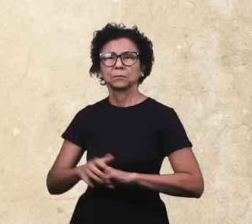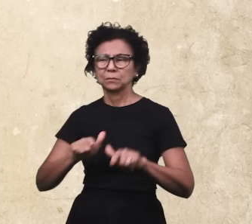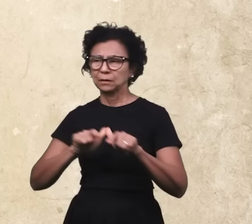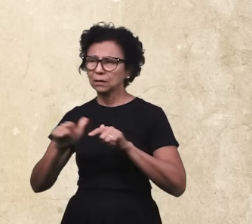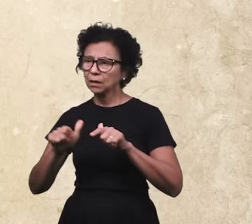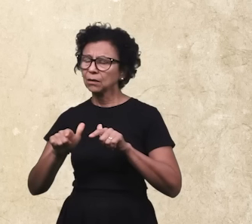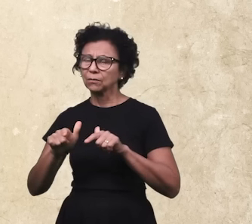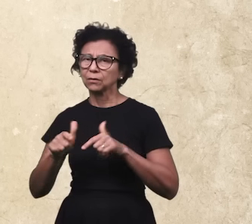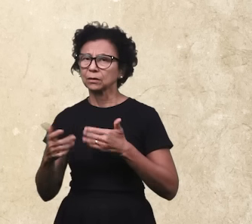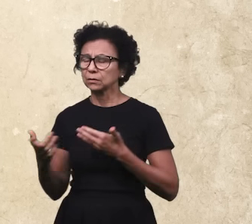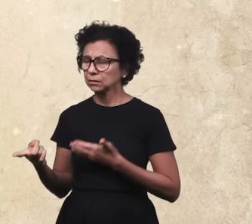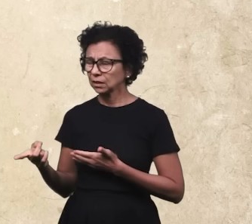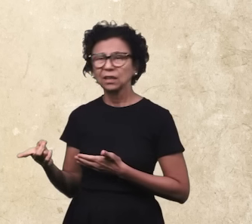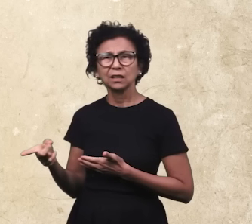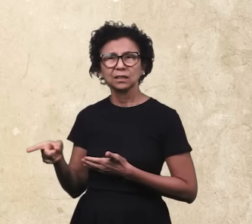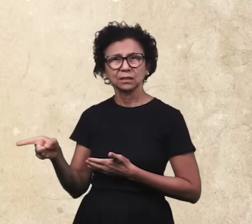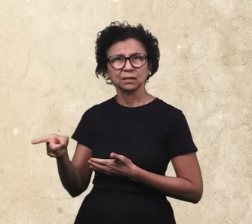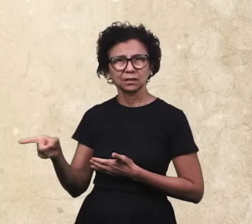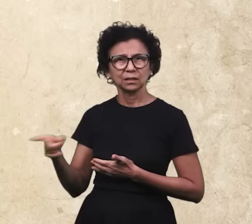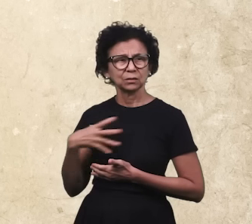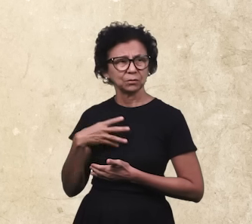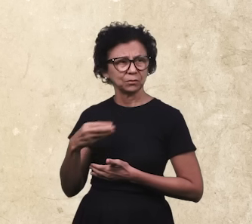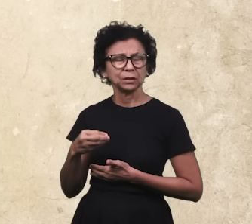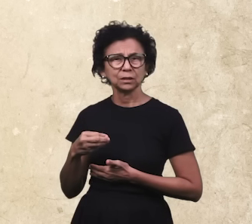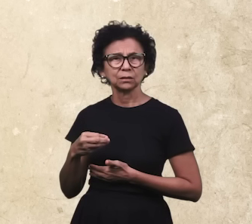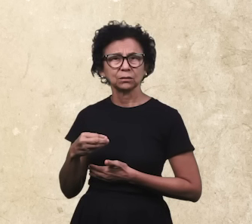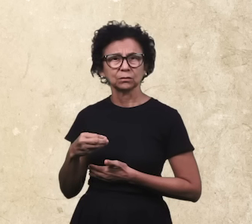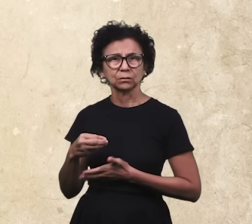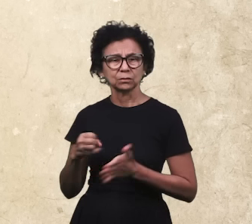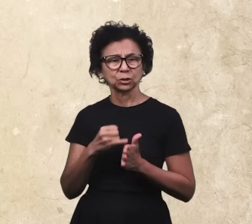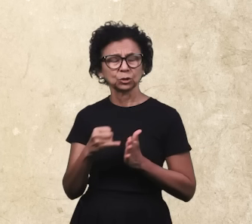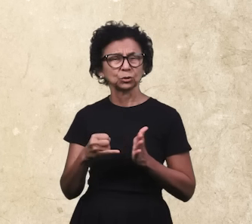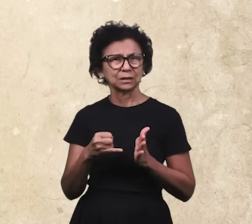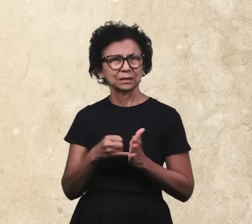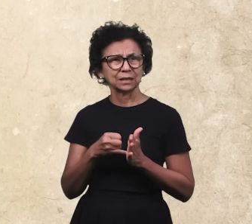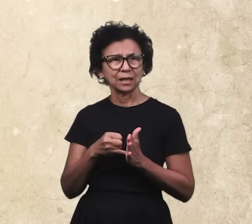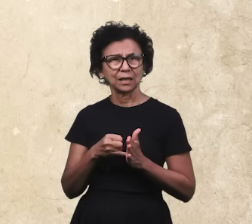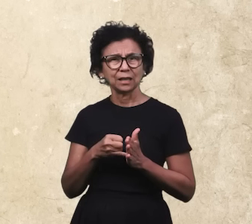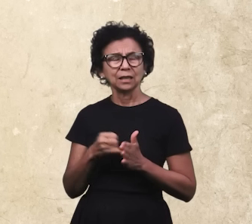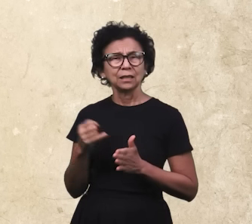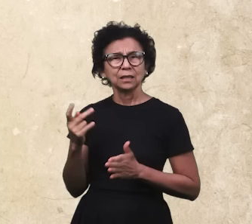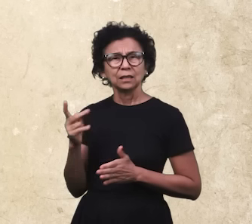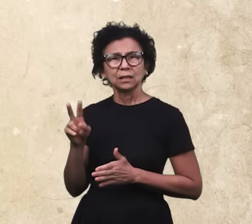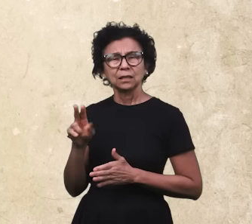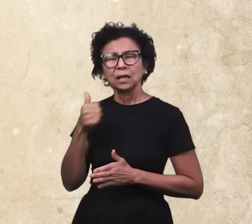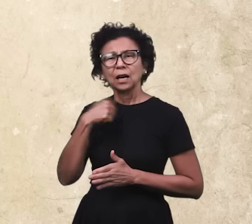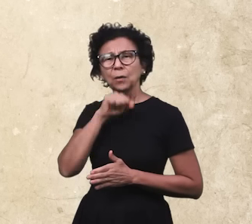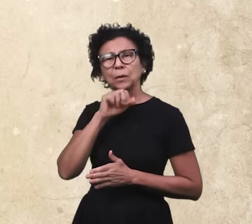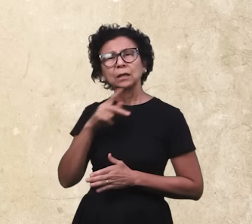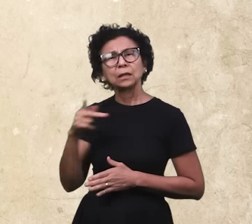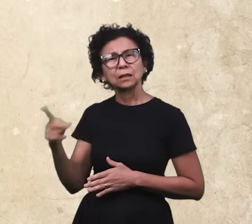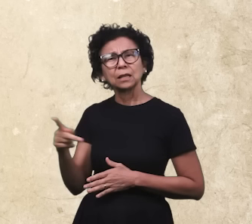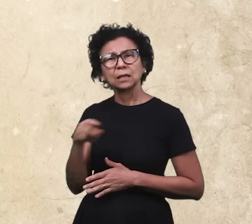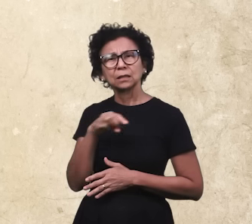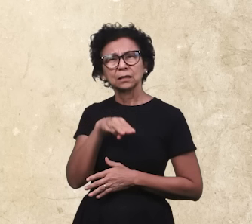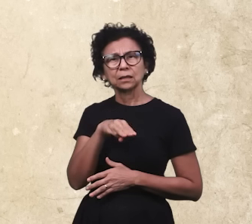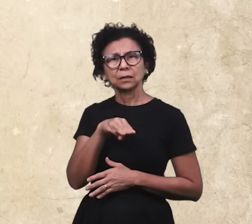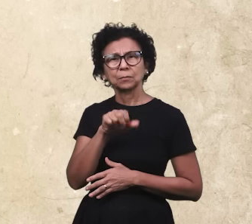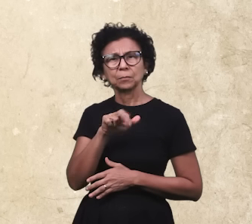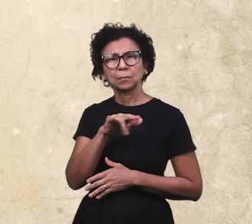55. Não é este o filho do carpinteiro? E não se chama sua mãe Maria e seus irmãos